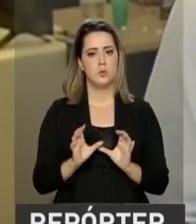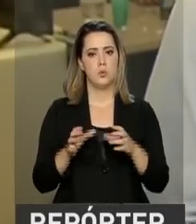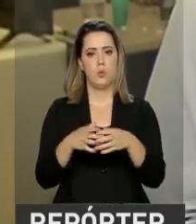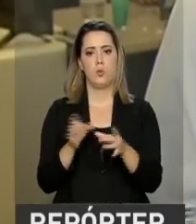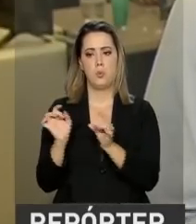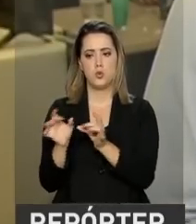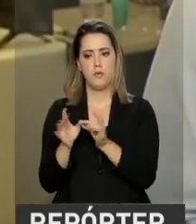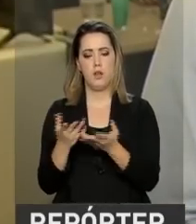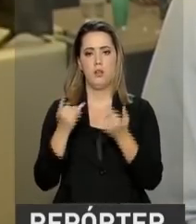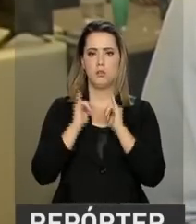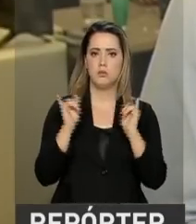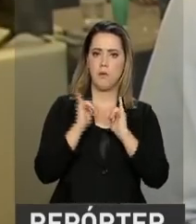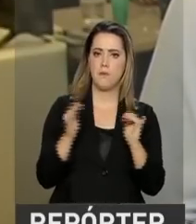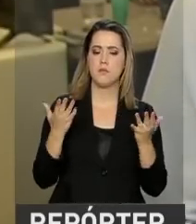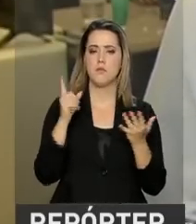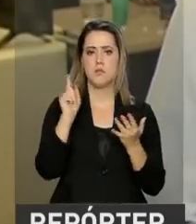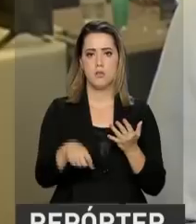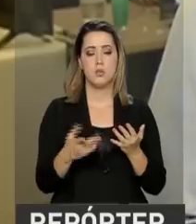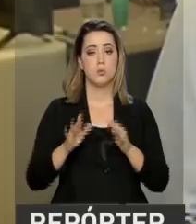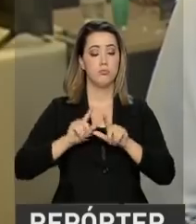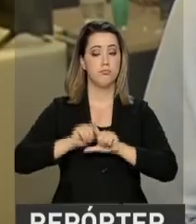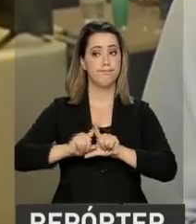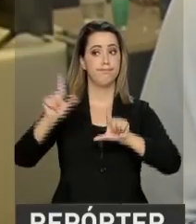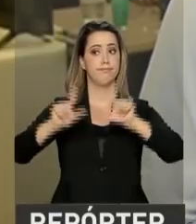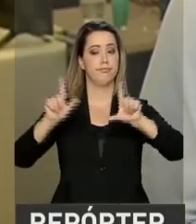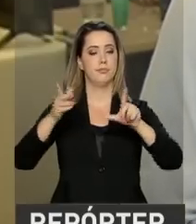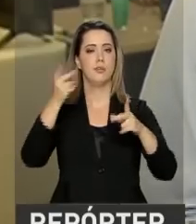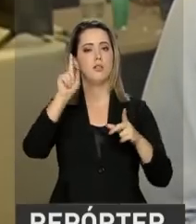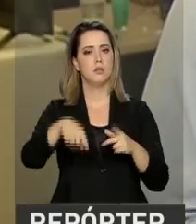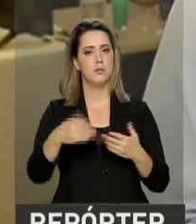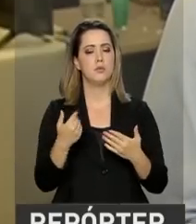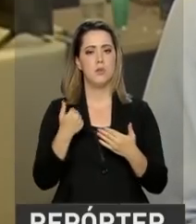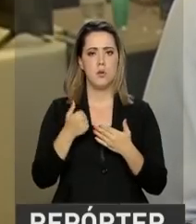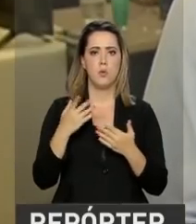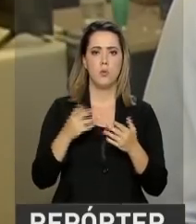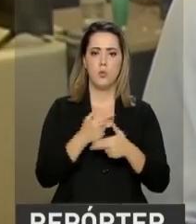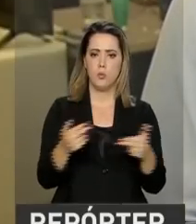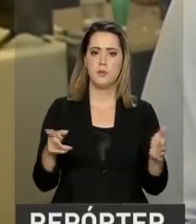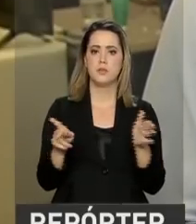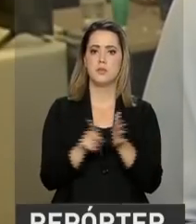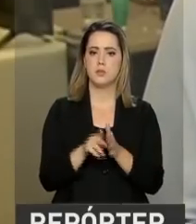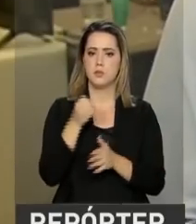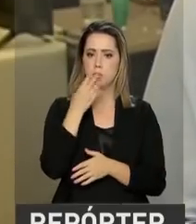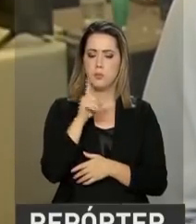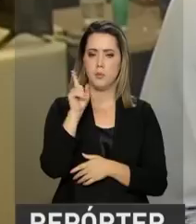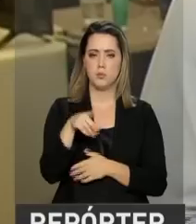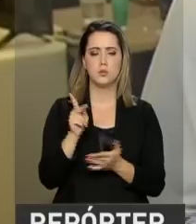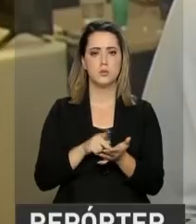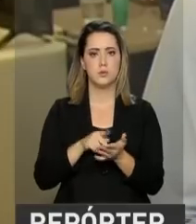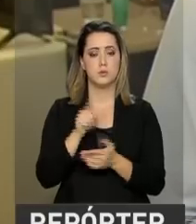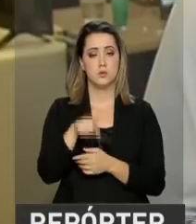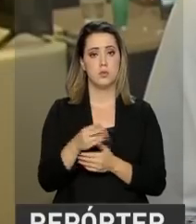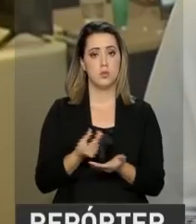comercial numa equipe de marketing numa ótima equipe de desenvolvimento pro produto ser bom de fato então o